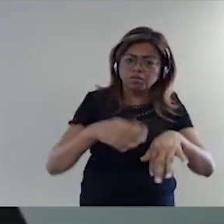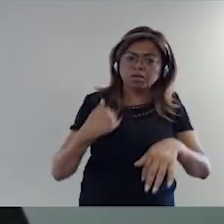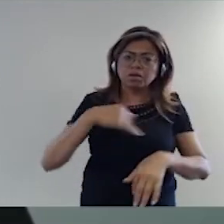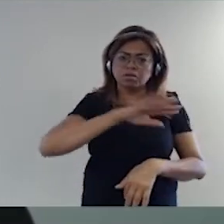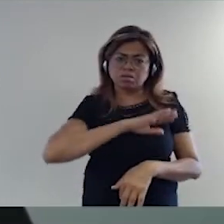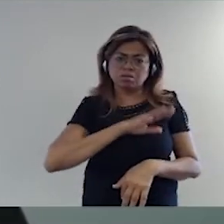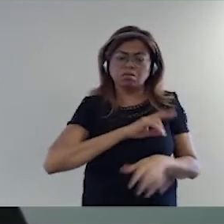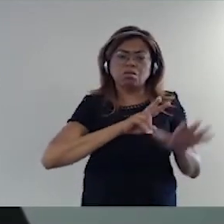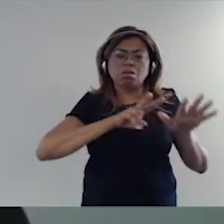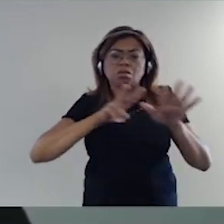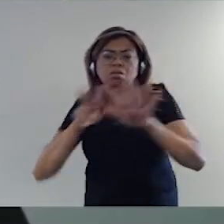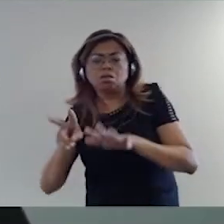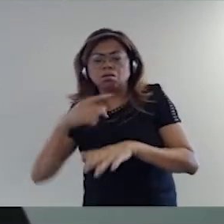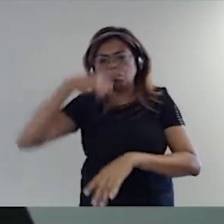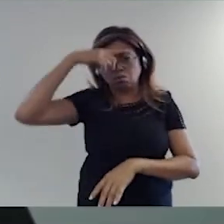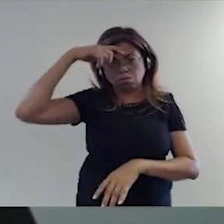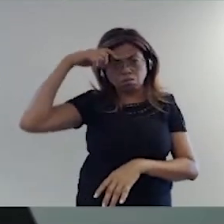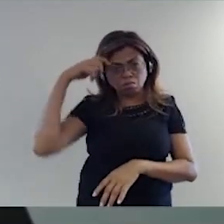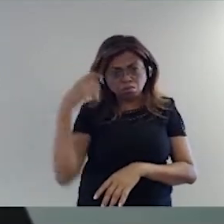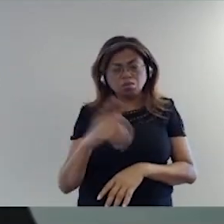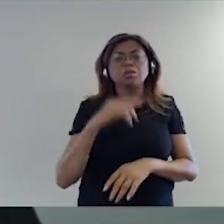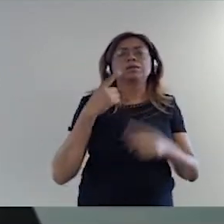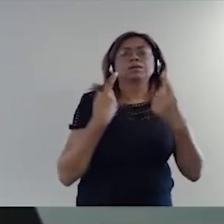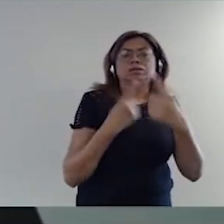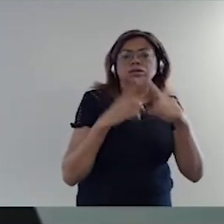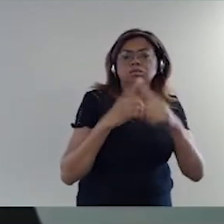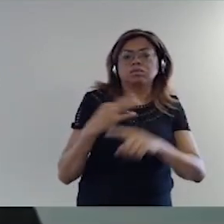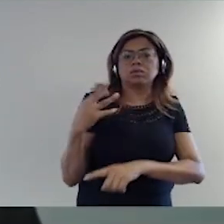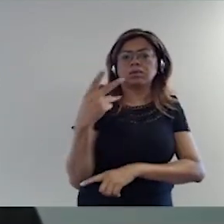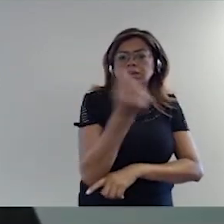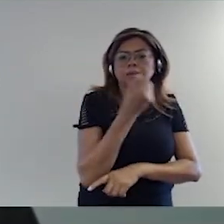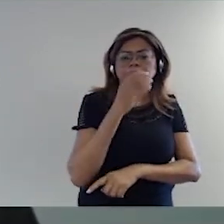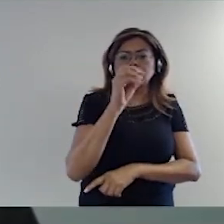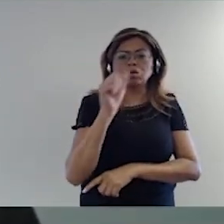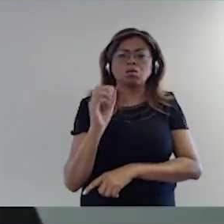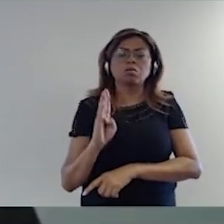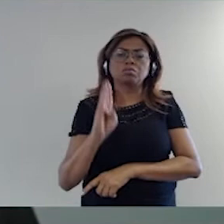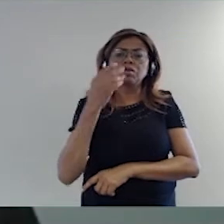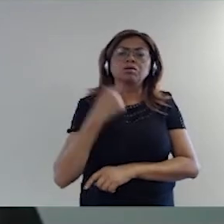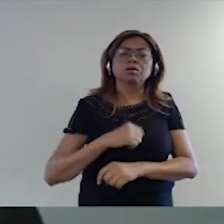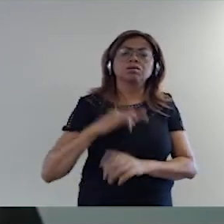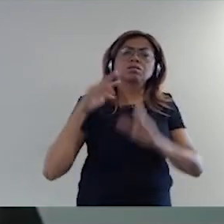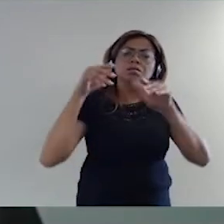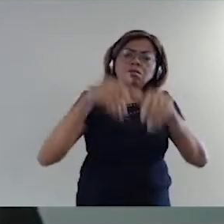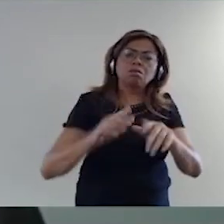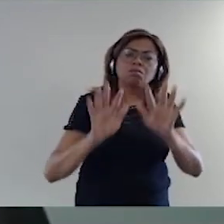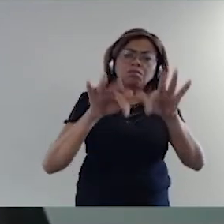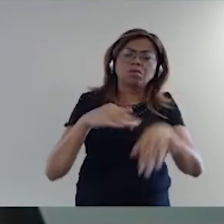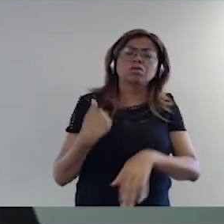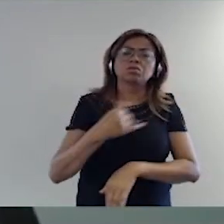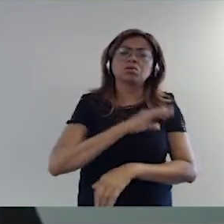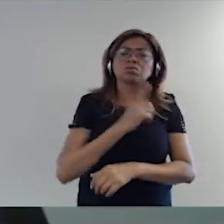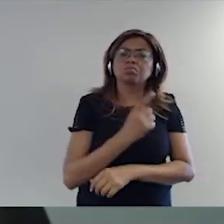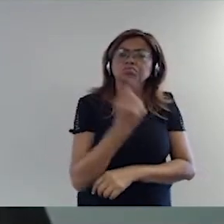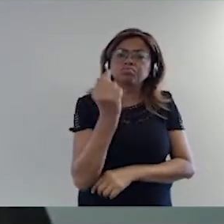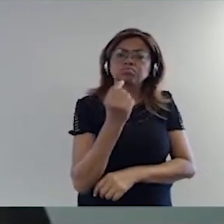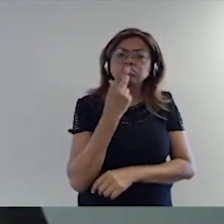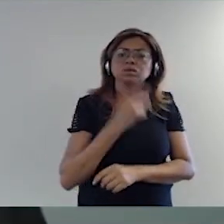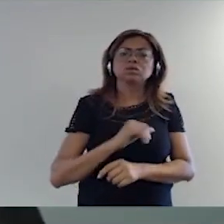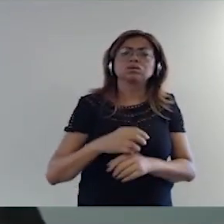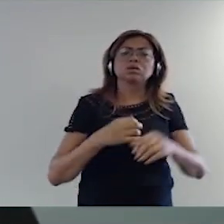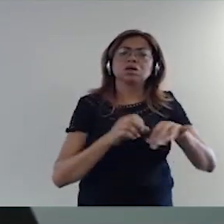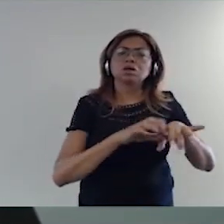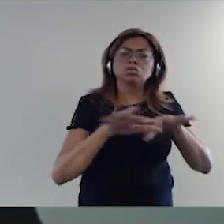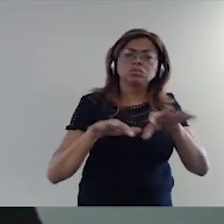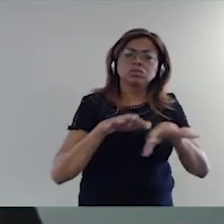dessa jornada, que tem sido desafiadora para todos os dirigentes de ordem, que ao final dessa jornada nós saímos uma instituição mais